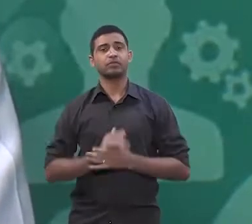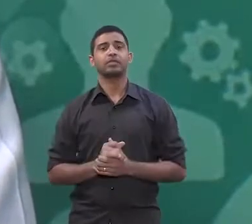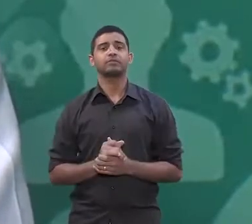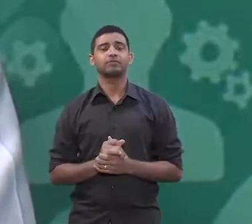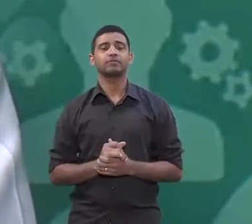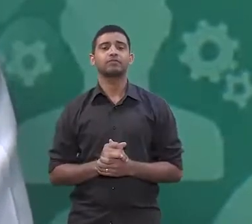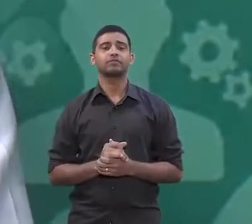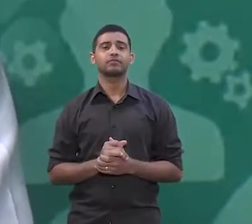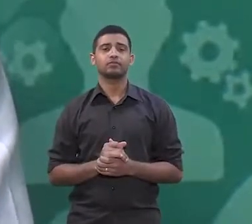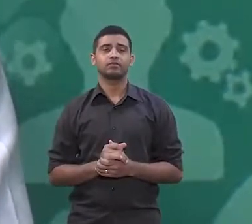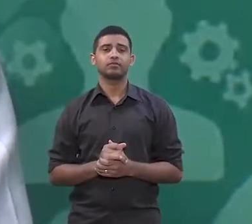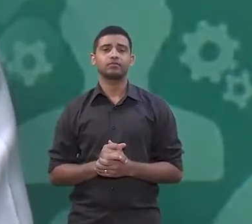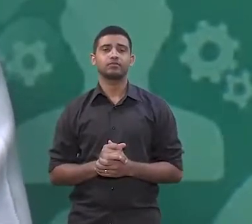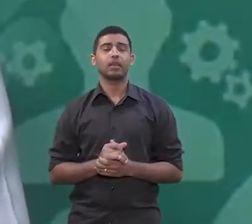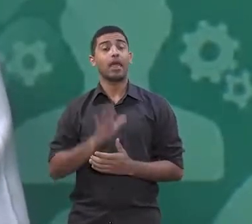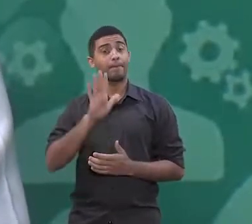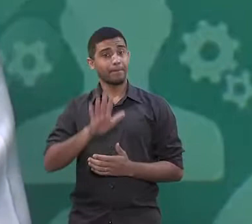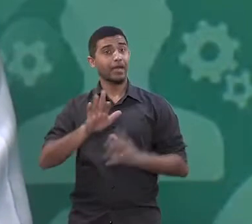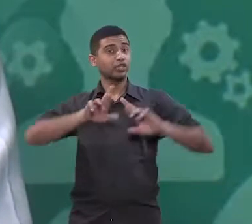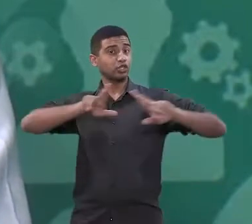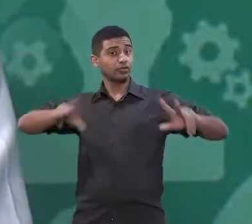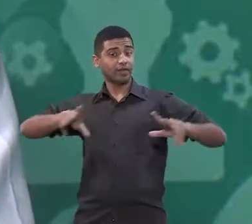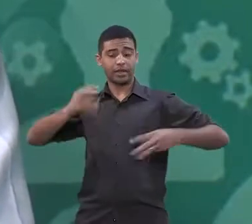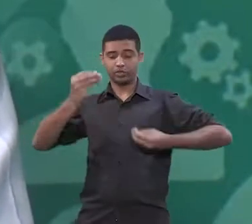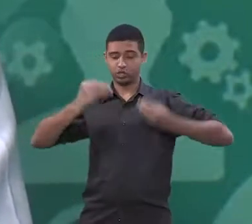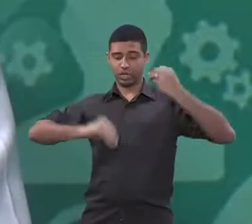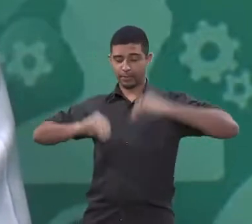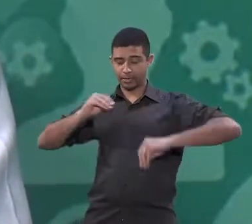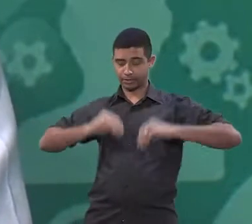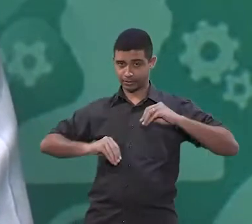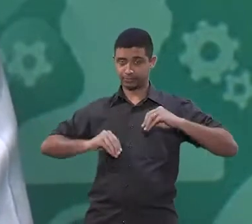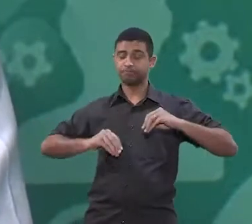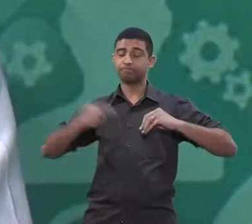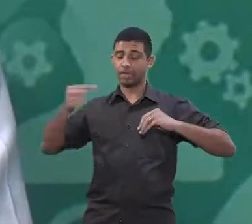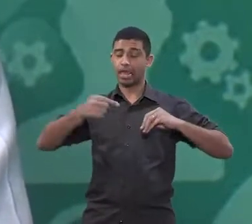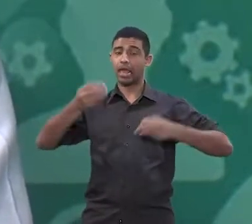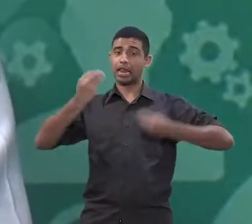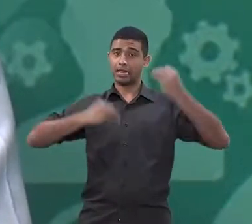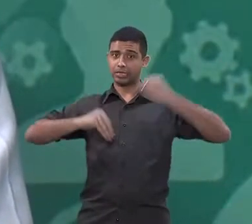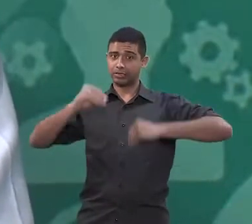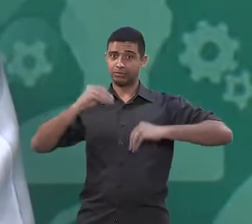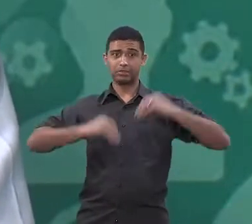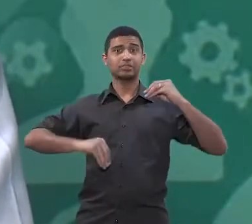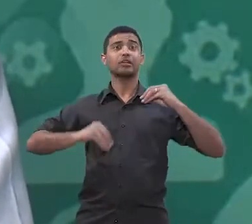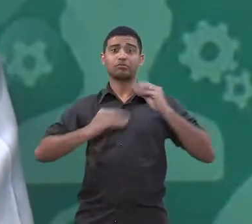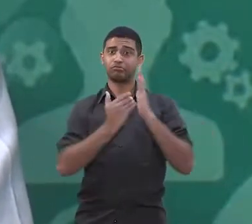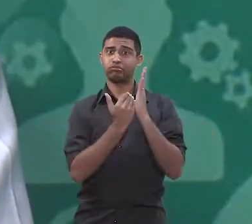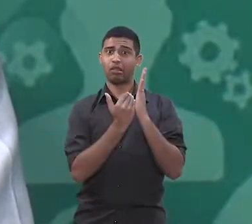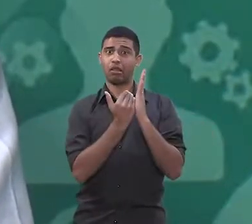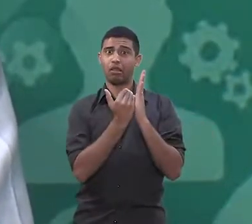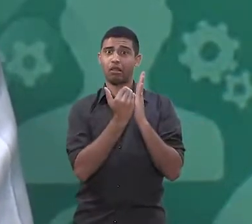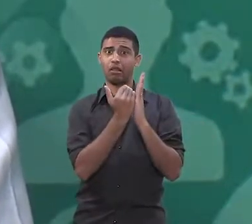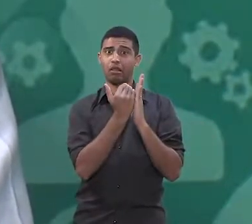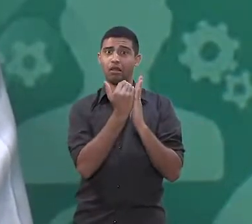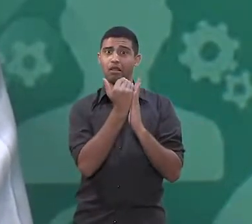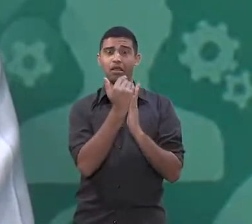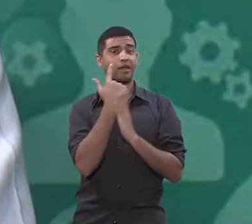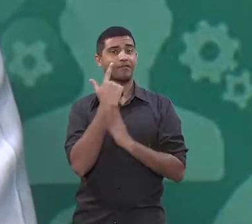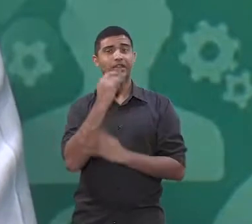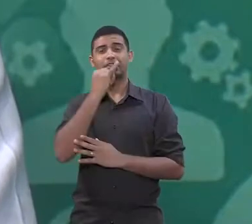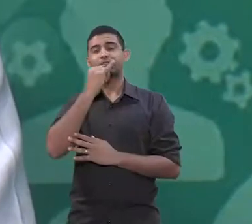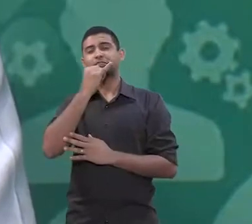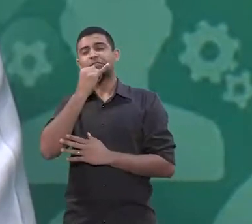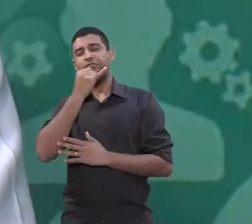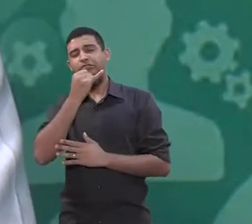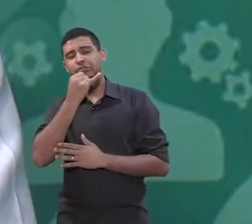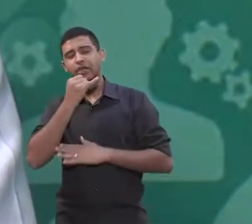desfeito quase que imediatamente. Já a depressão, na verdade, ela é um agravamento dessa